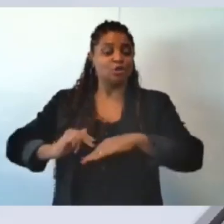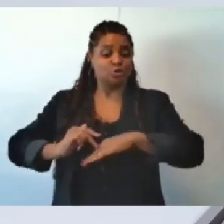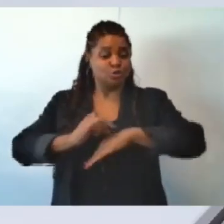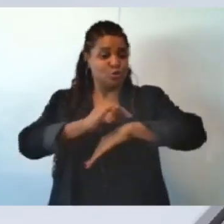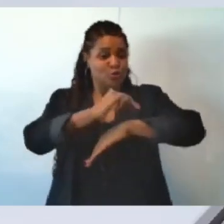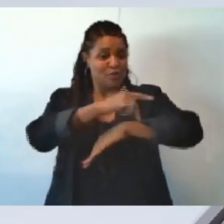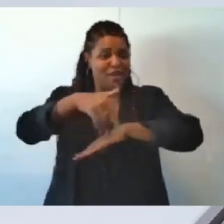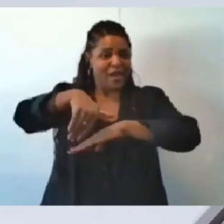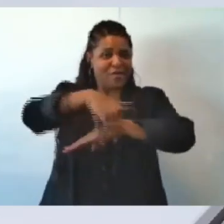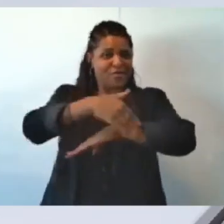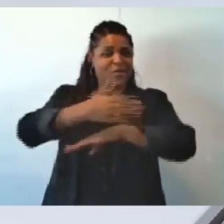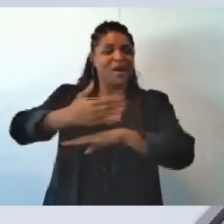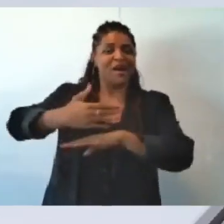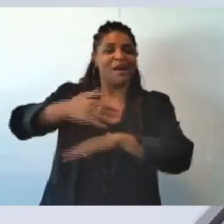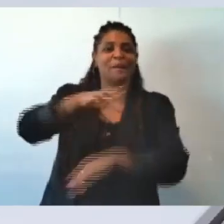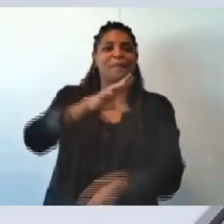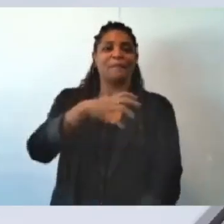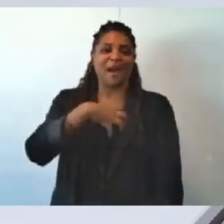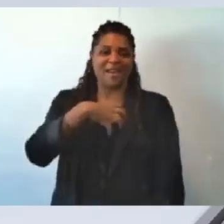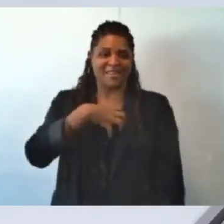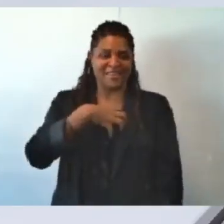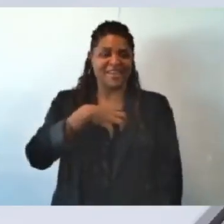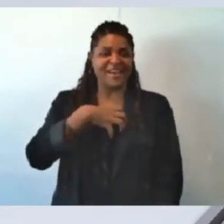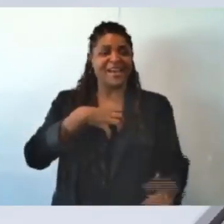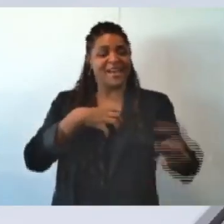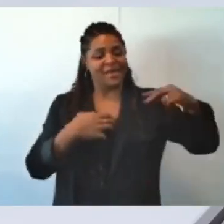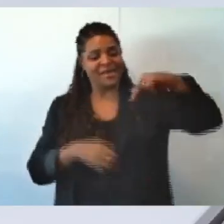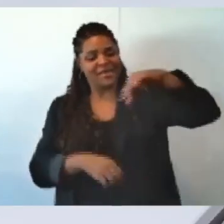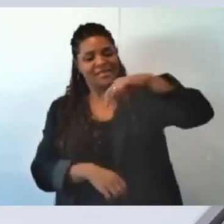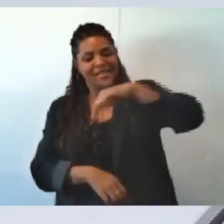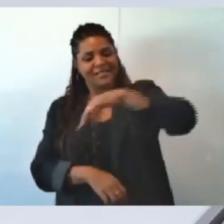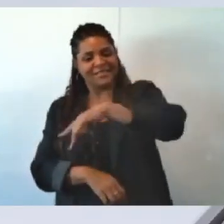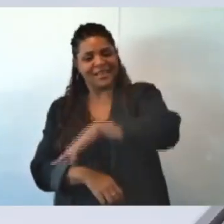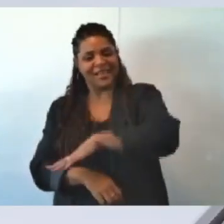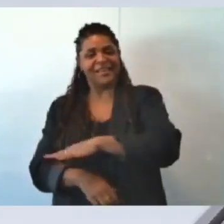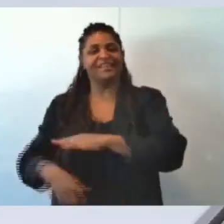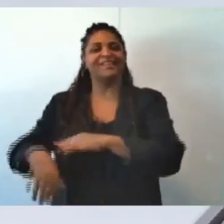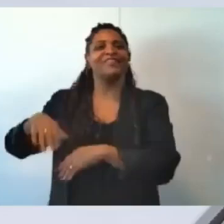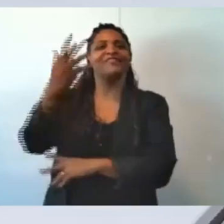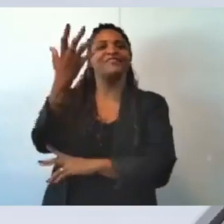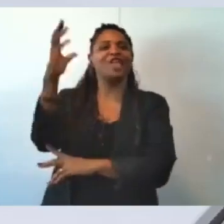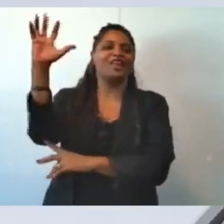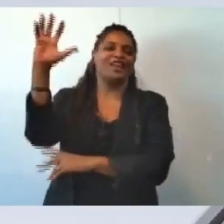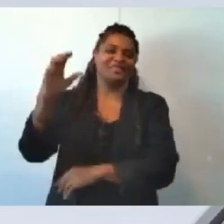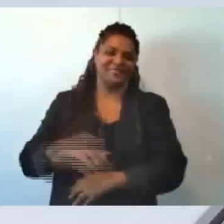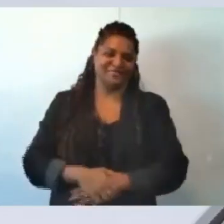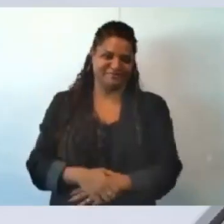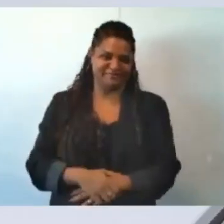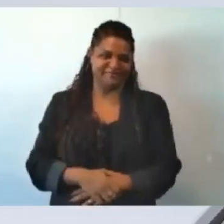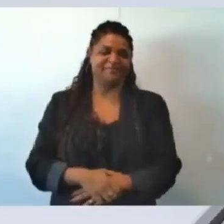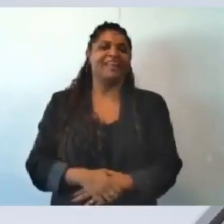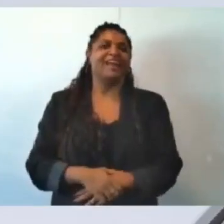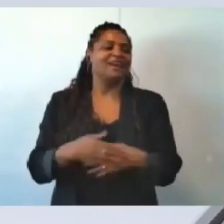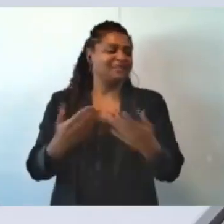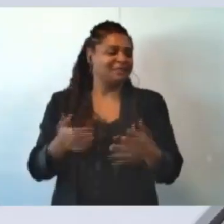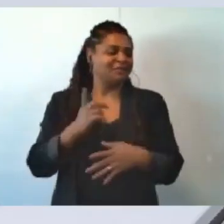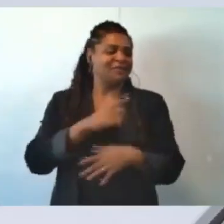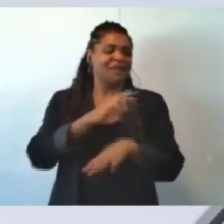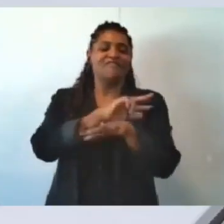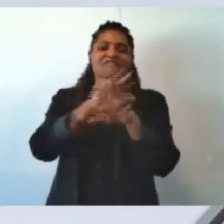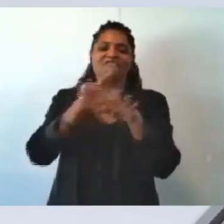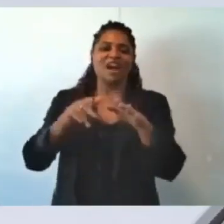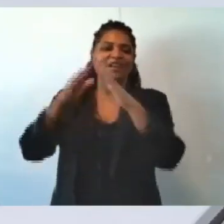uma história imensa, tem moradores, né, que são ativos, muitos moradores ativos e que cobram,